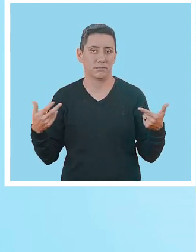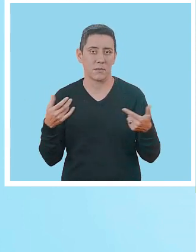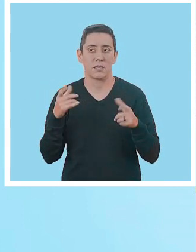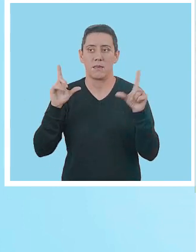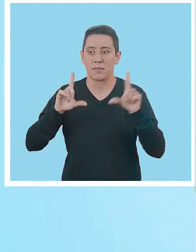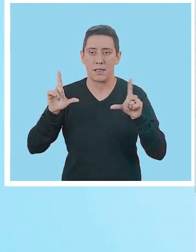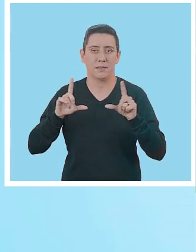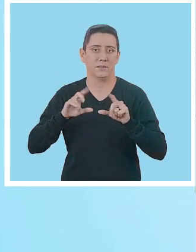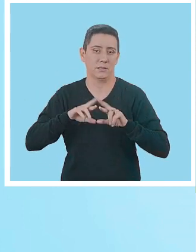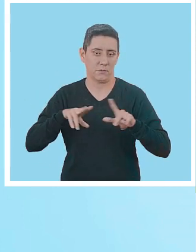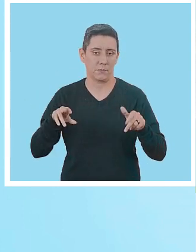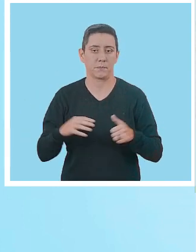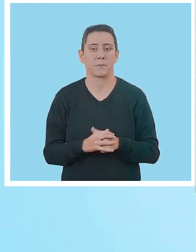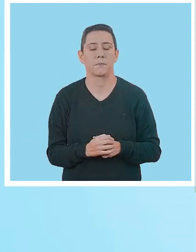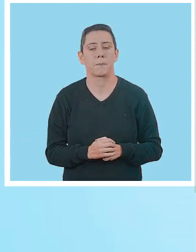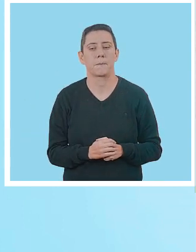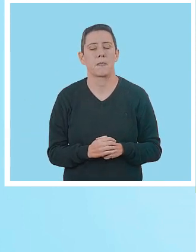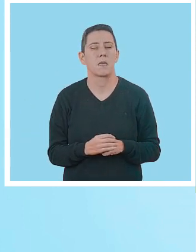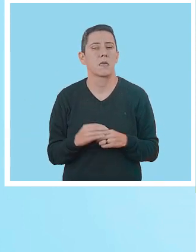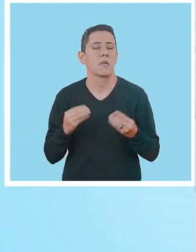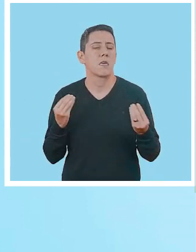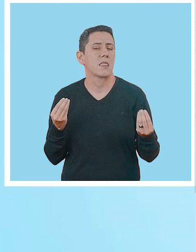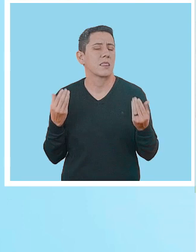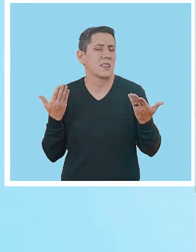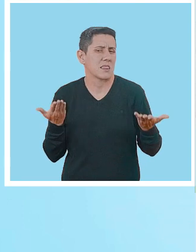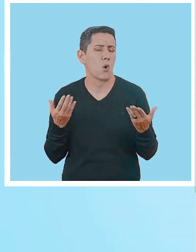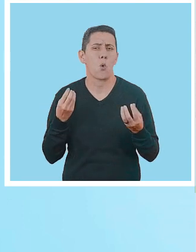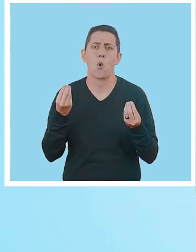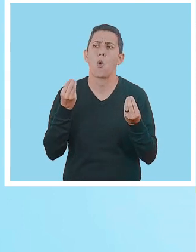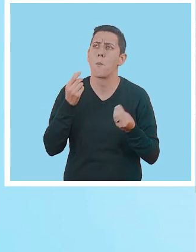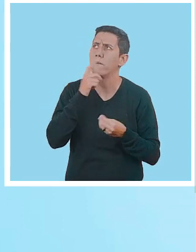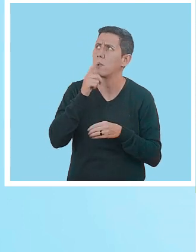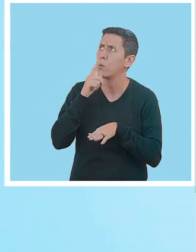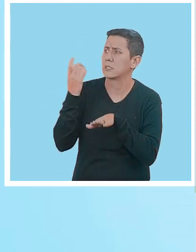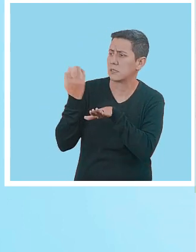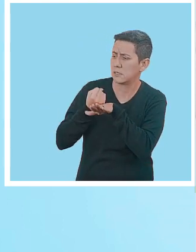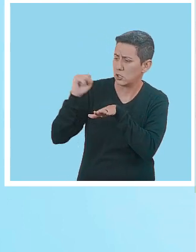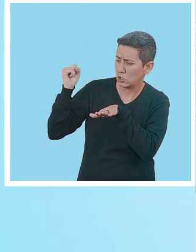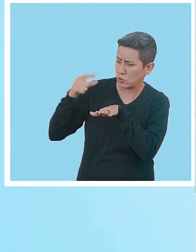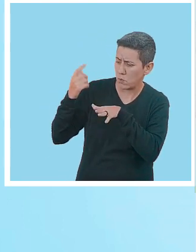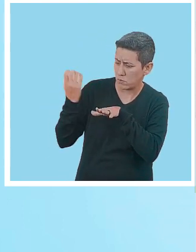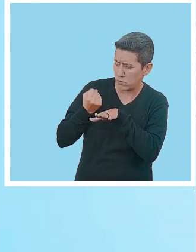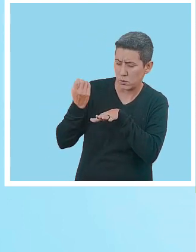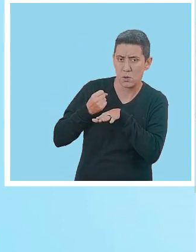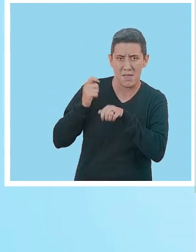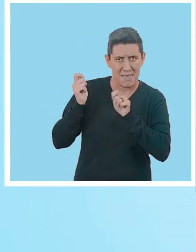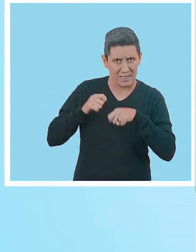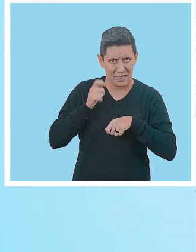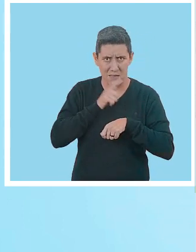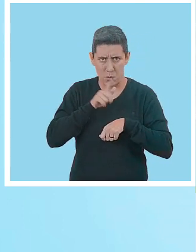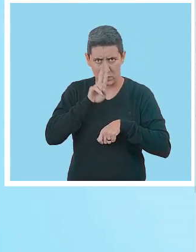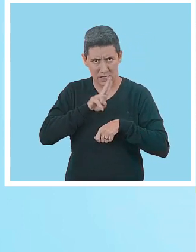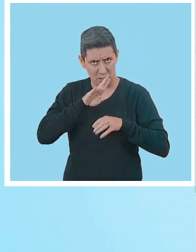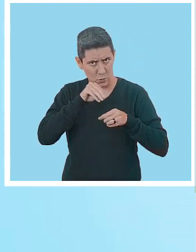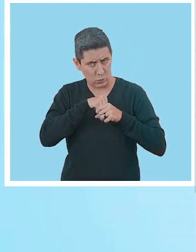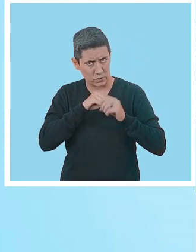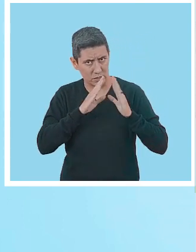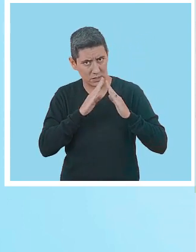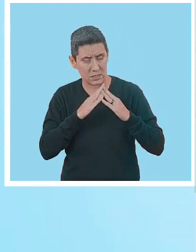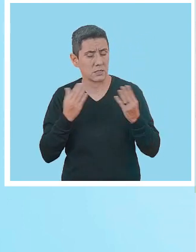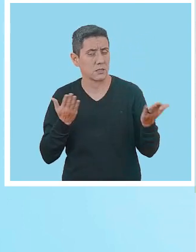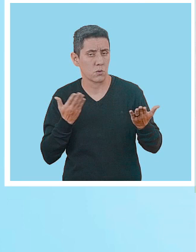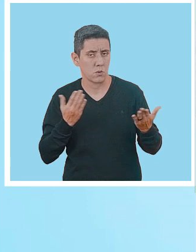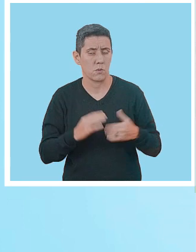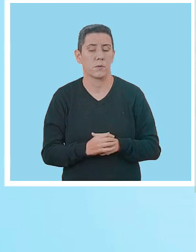geração solar que que acontece na geração distribuída como eu fico a gente está conectado à rede né a